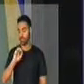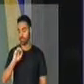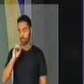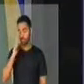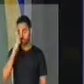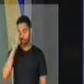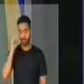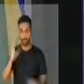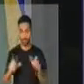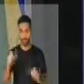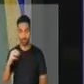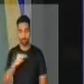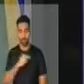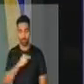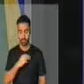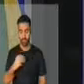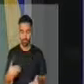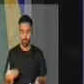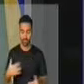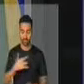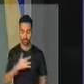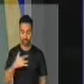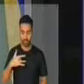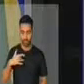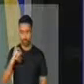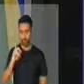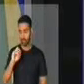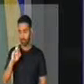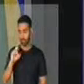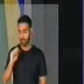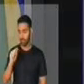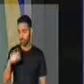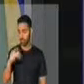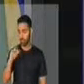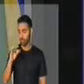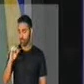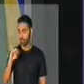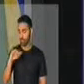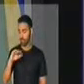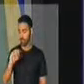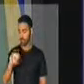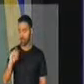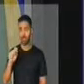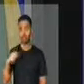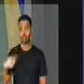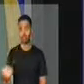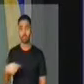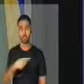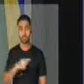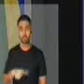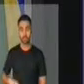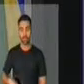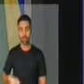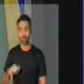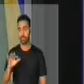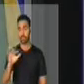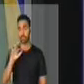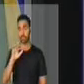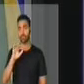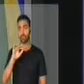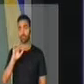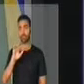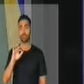da Saúde, doutor Antônio Carneiro Arnaud, presidente da Fundação